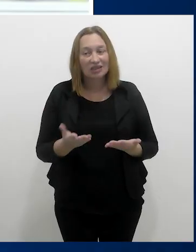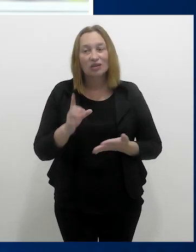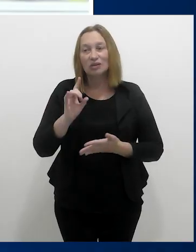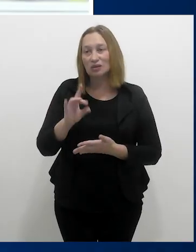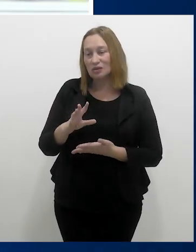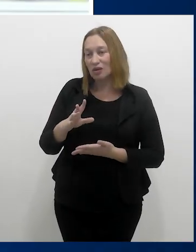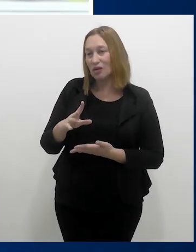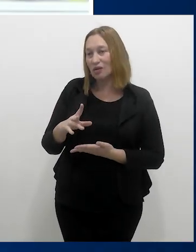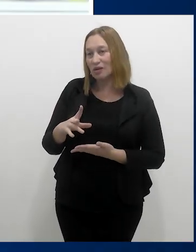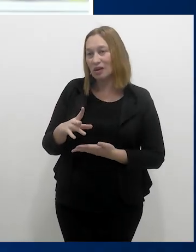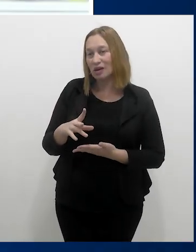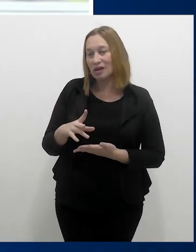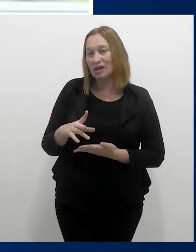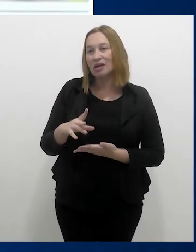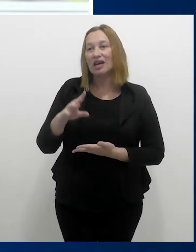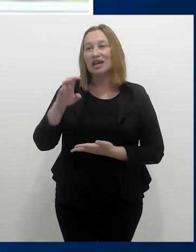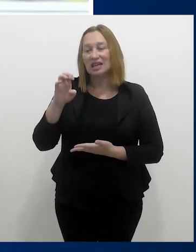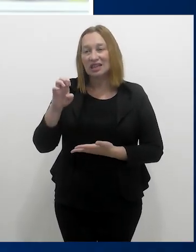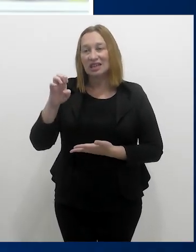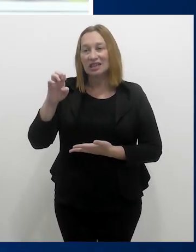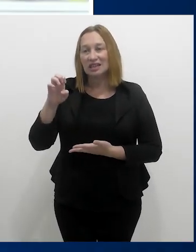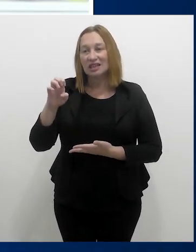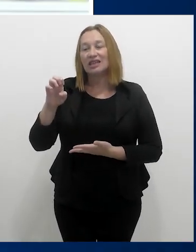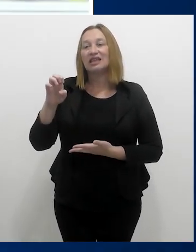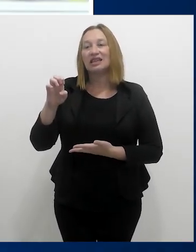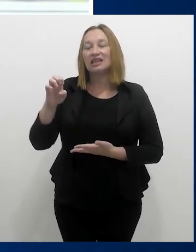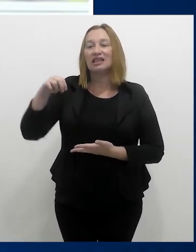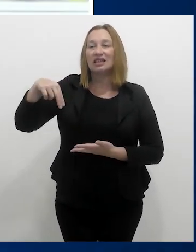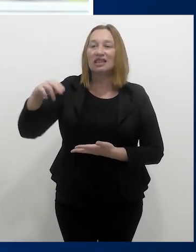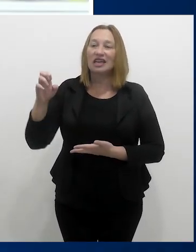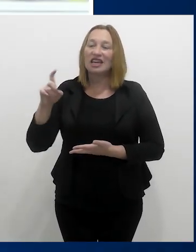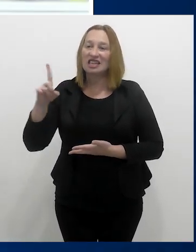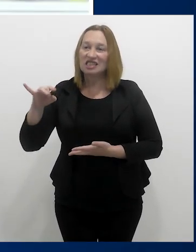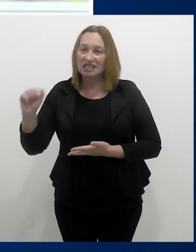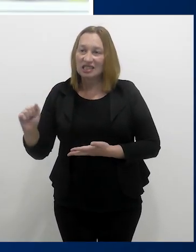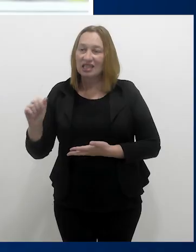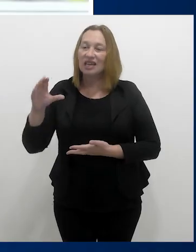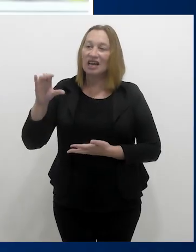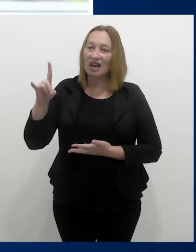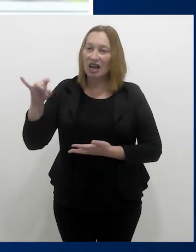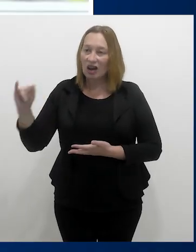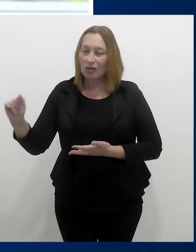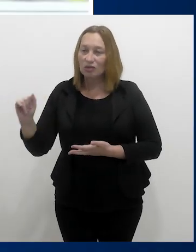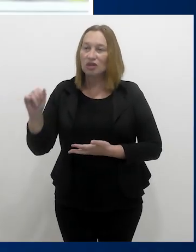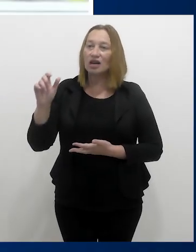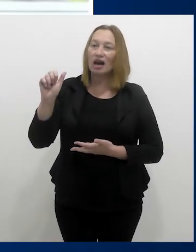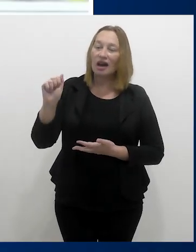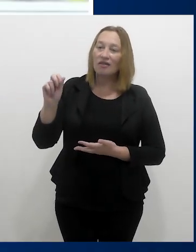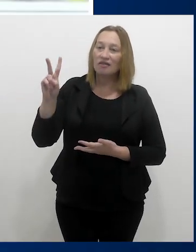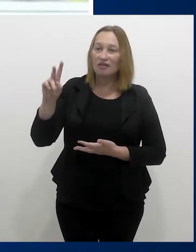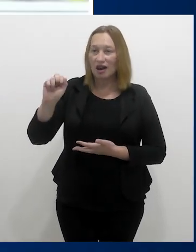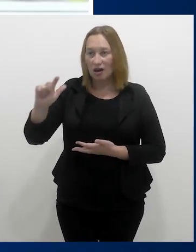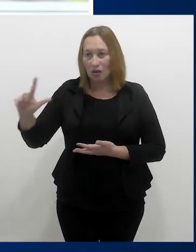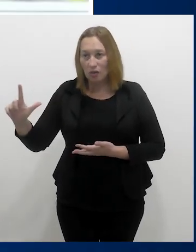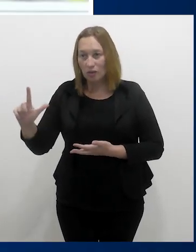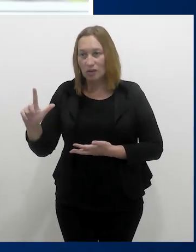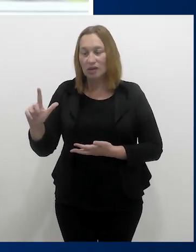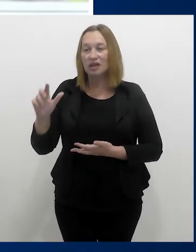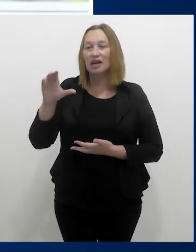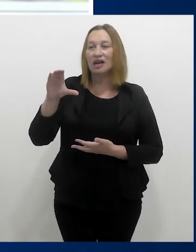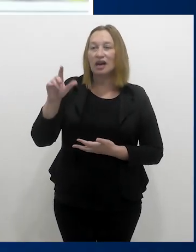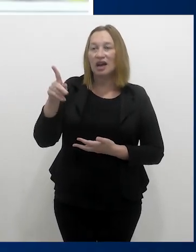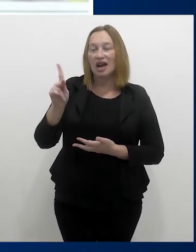né? Uhum. Então, assim, nós somos a Neise, a Cláudia, a Nívia, a Edna, a